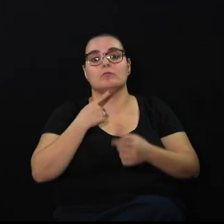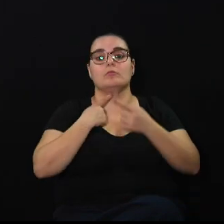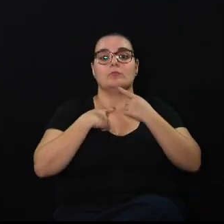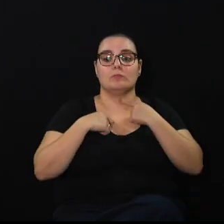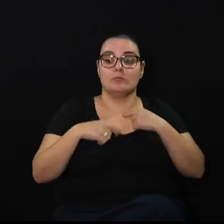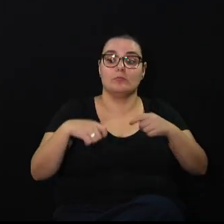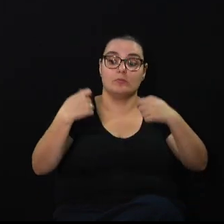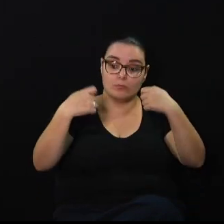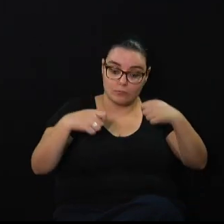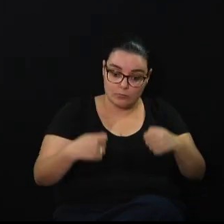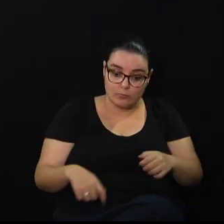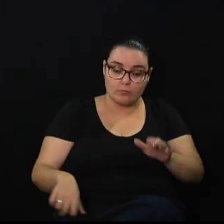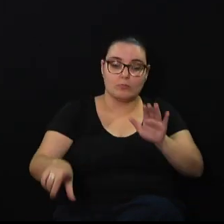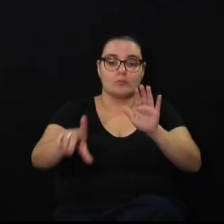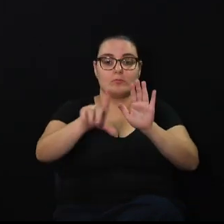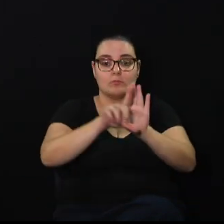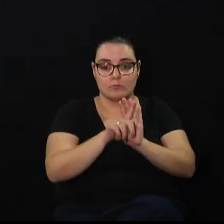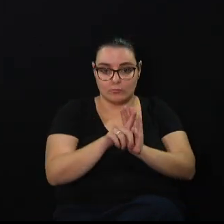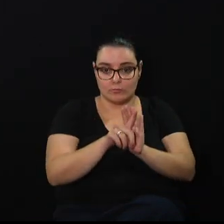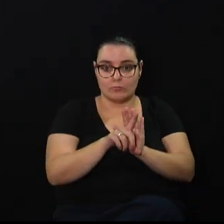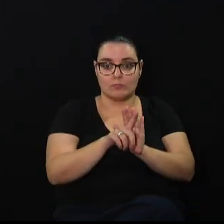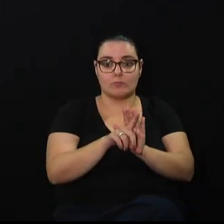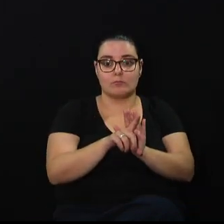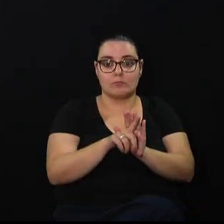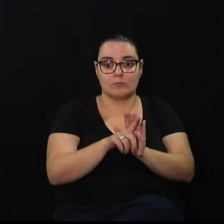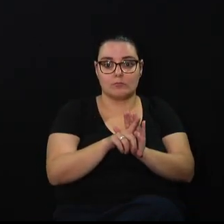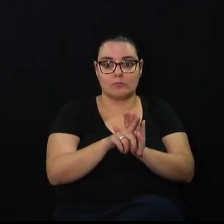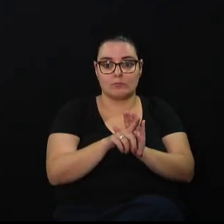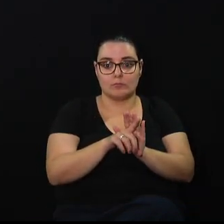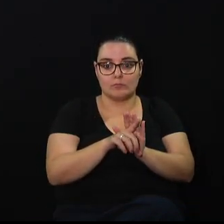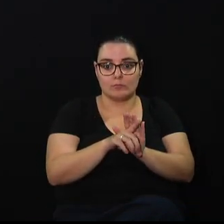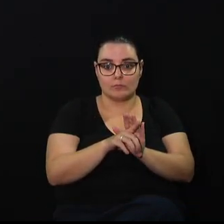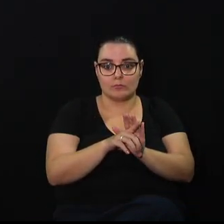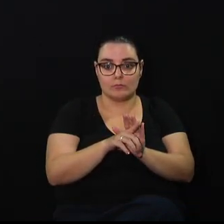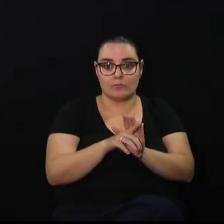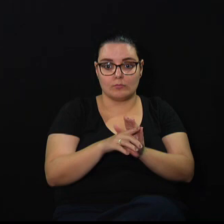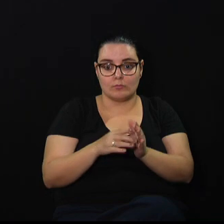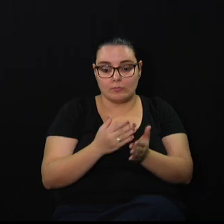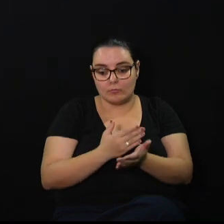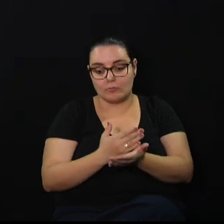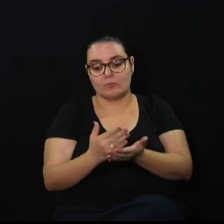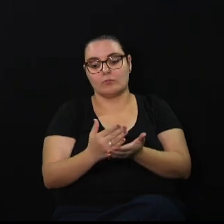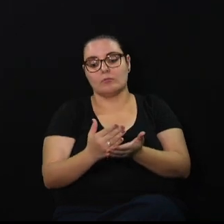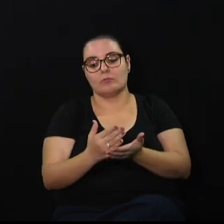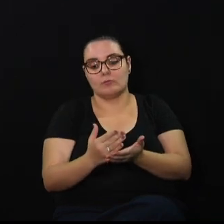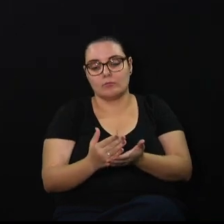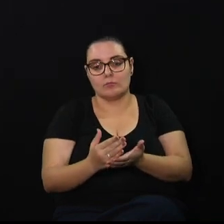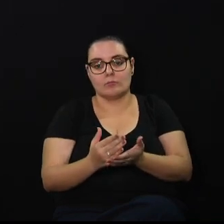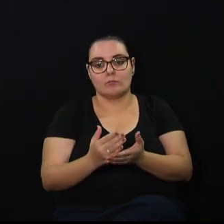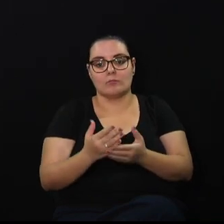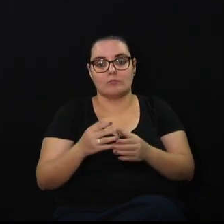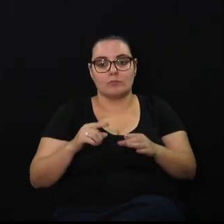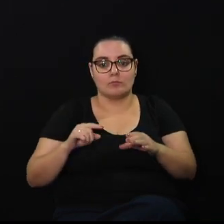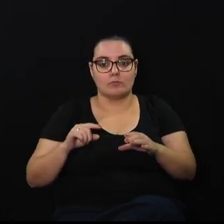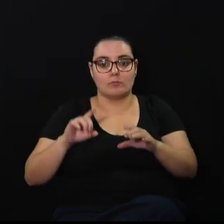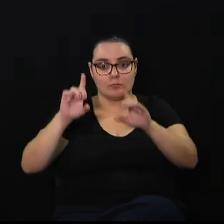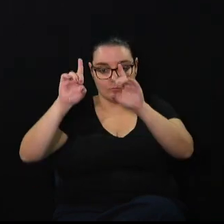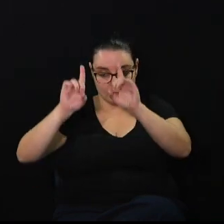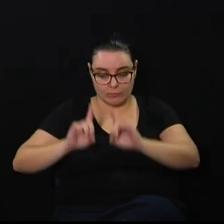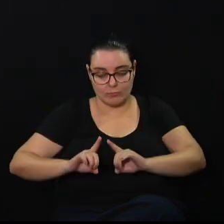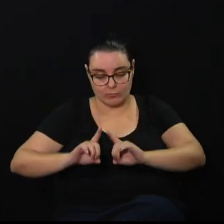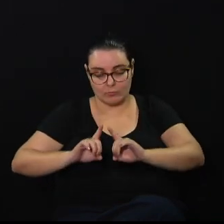as leis e e os princípios da dignidade da pessoa humana da função social do contrato